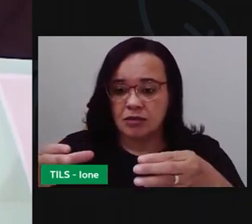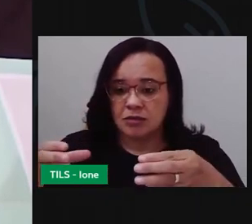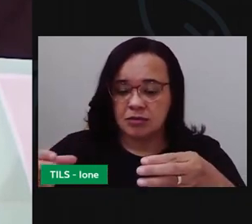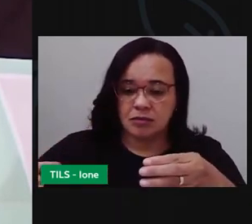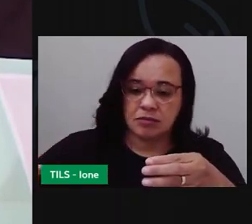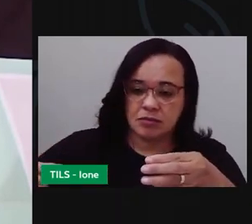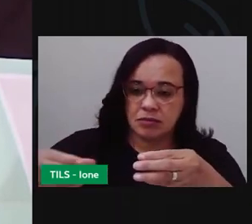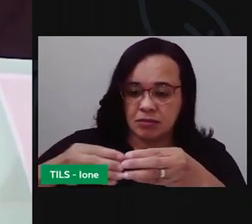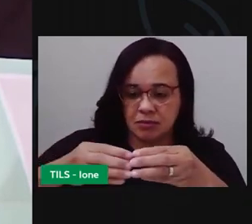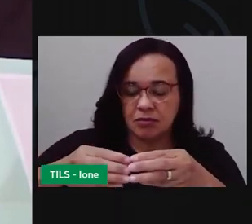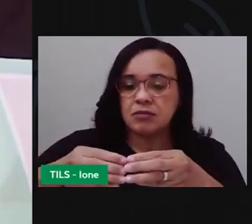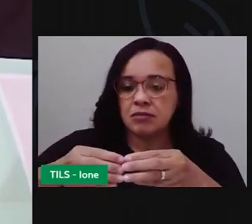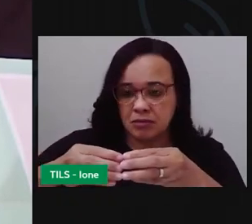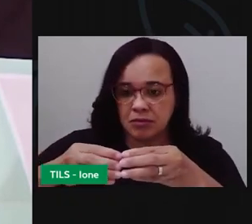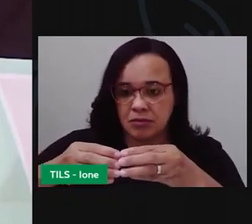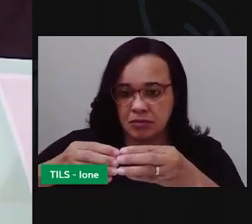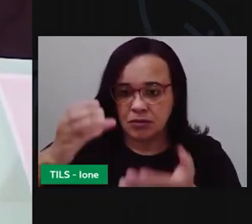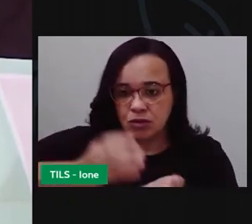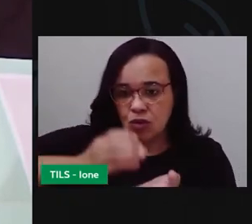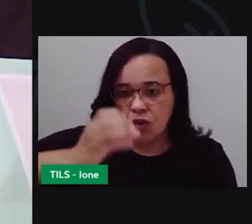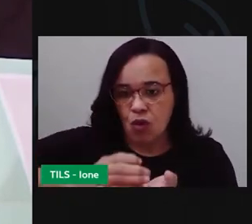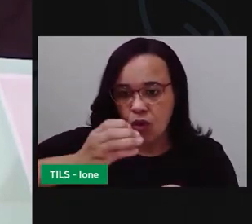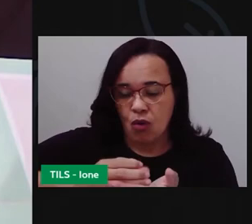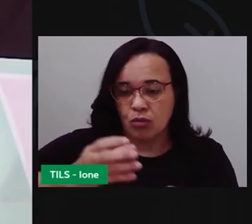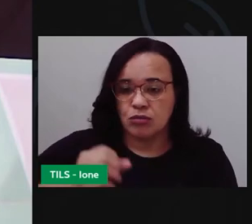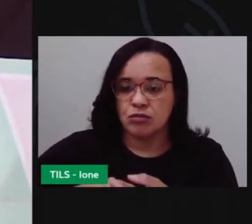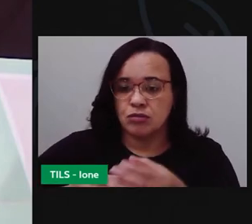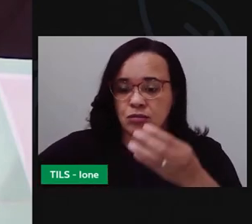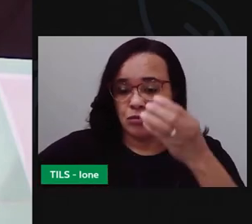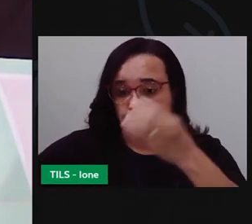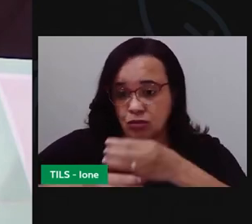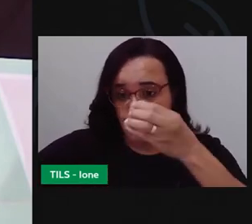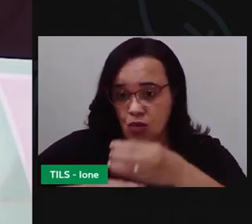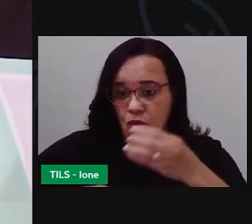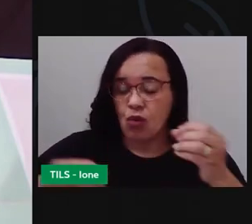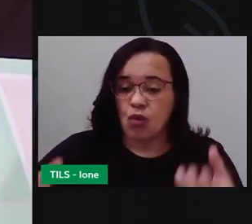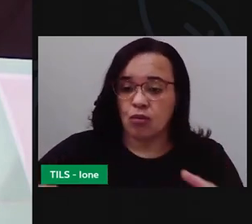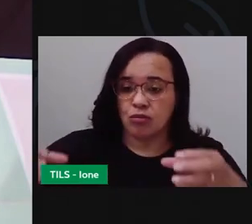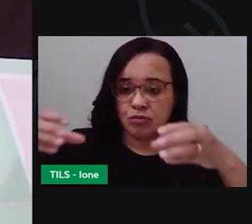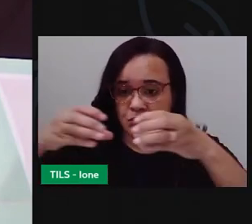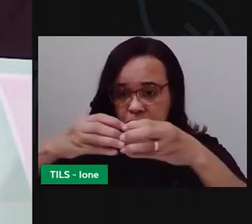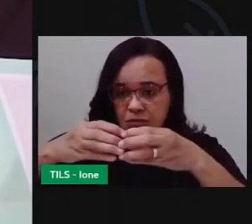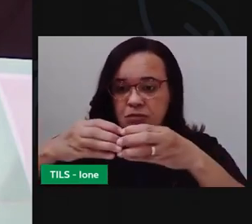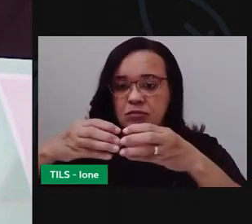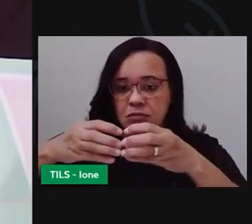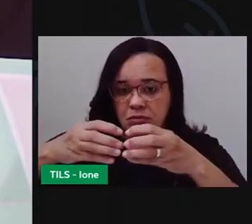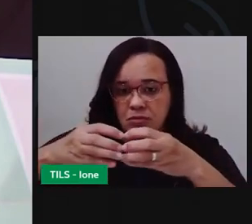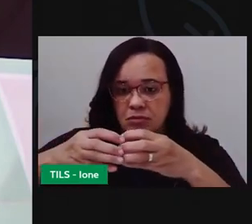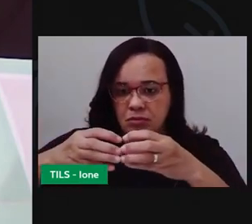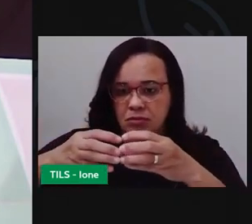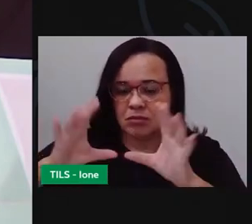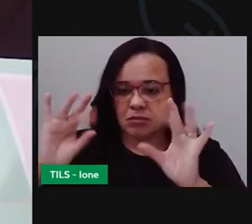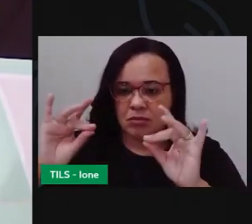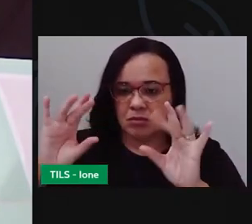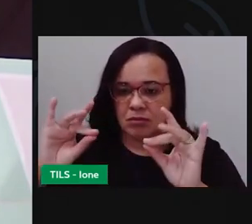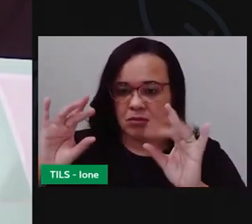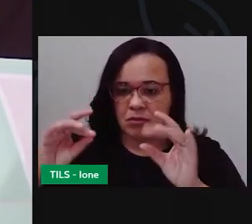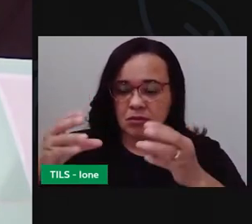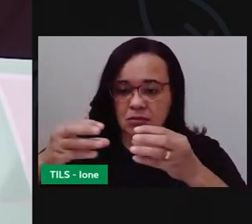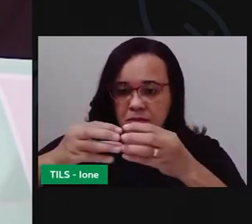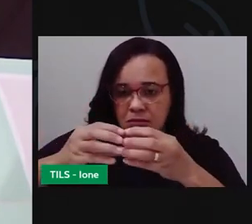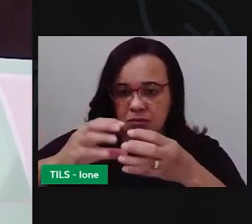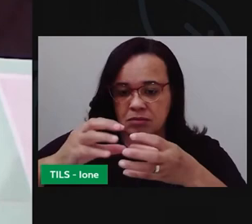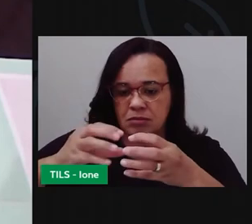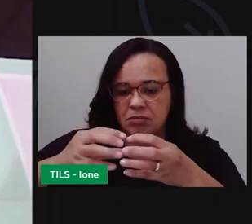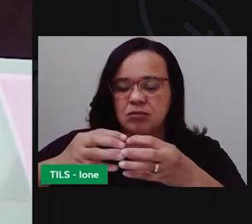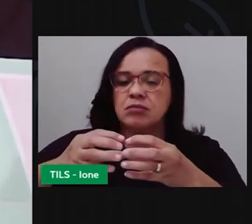unir com o outro copo. Para que ele fique assim. Esse aqui